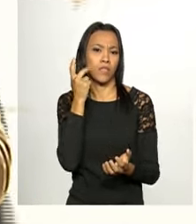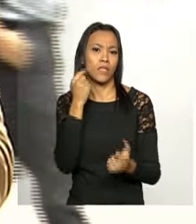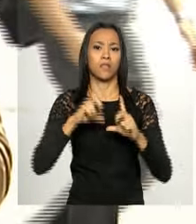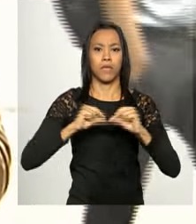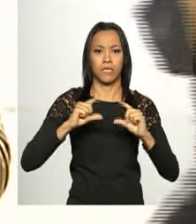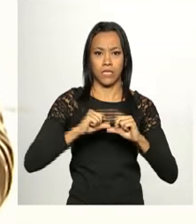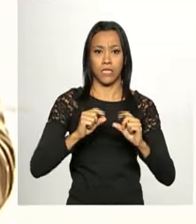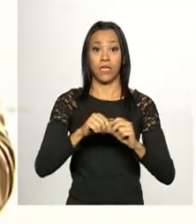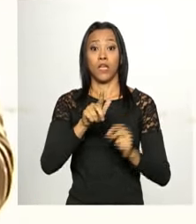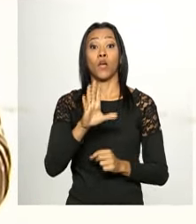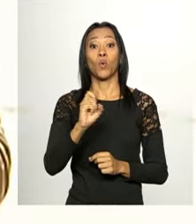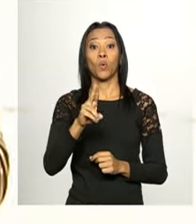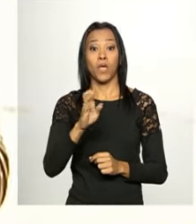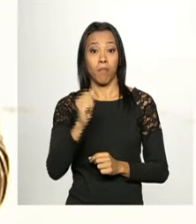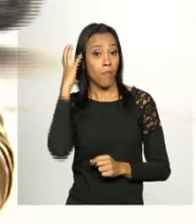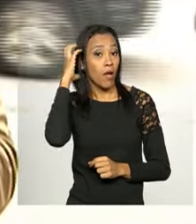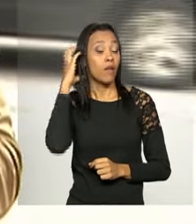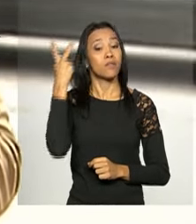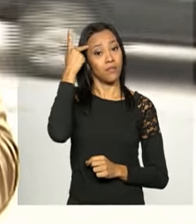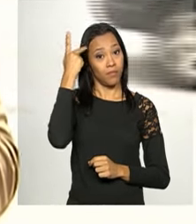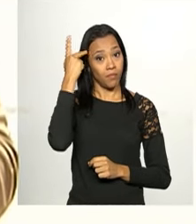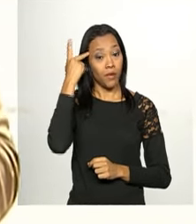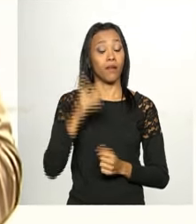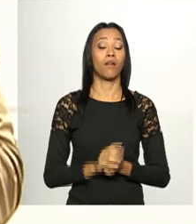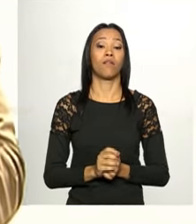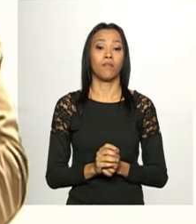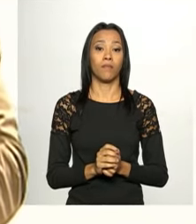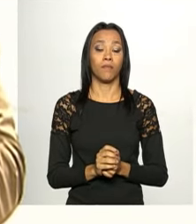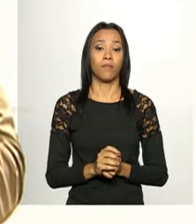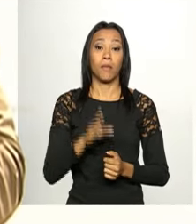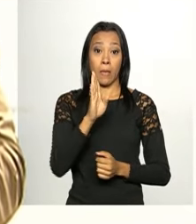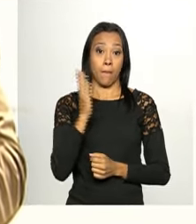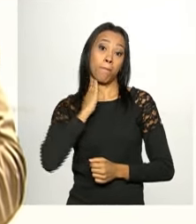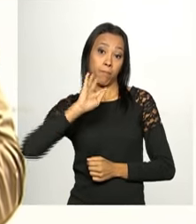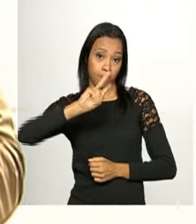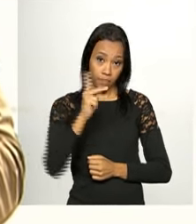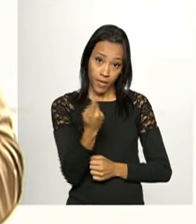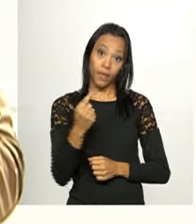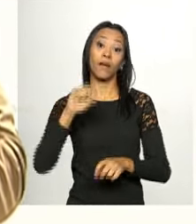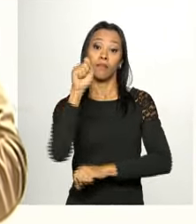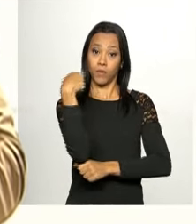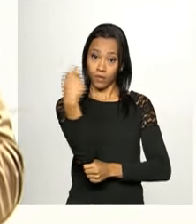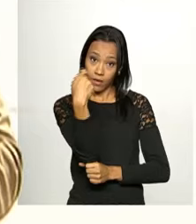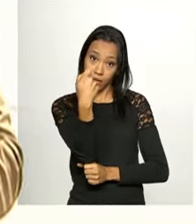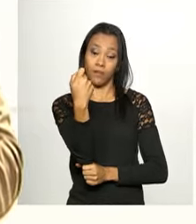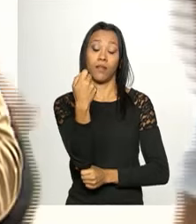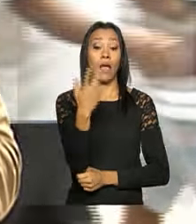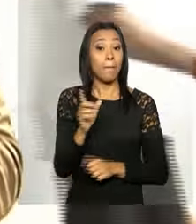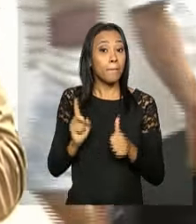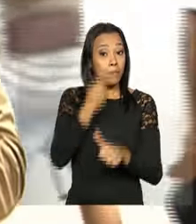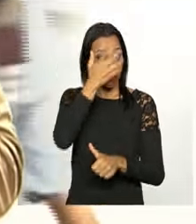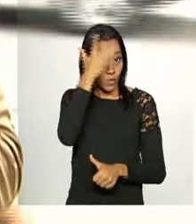Brasília, Cuiabá, Campo Grande, São Paulo, São José do Rio do Rio Preto, Belo Horizonte e Porto Alegre. O primeiro